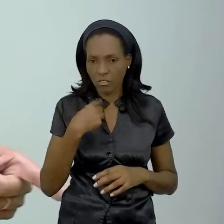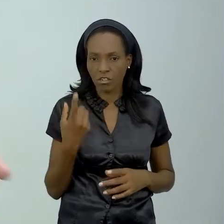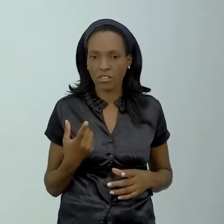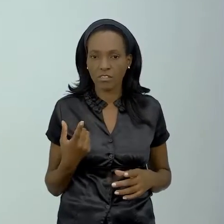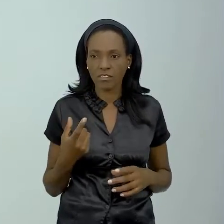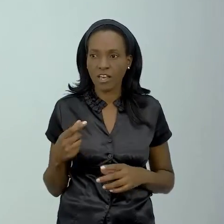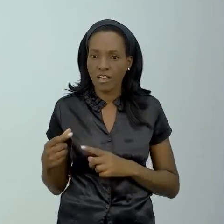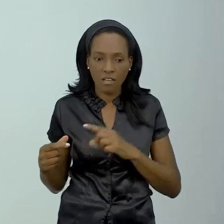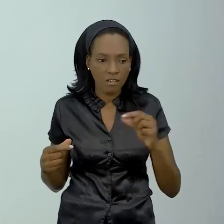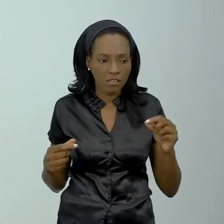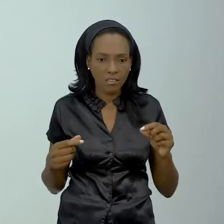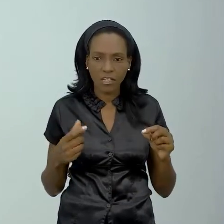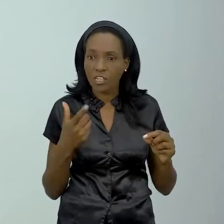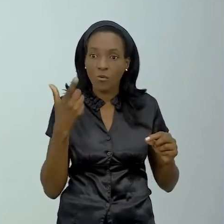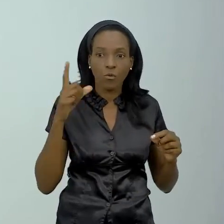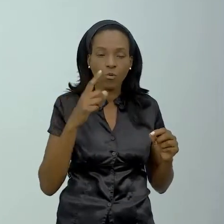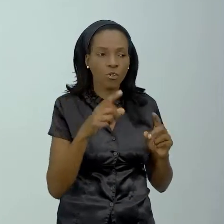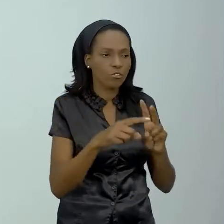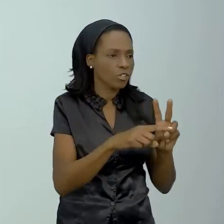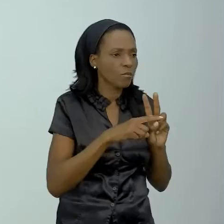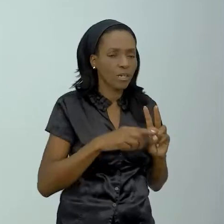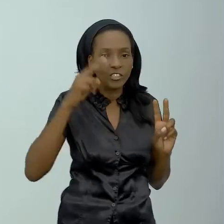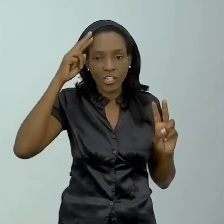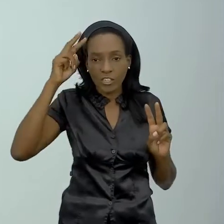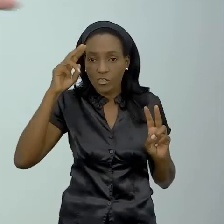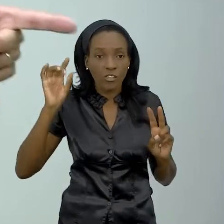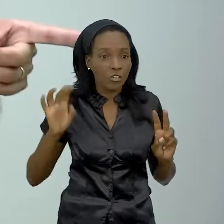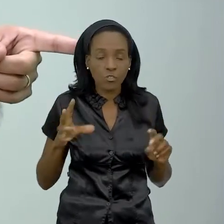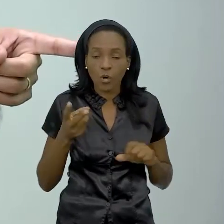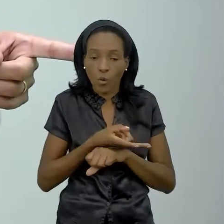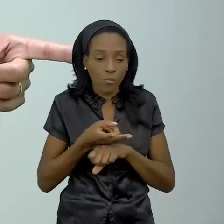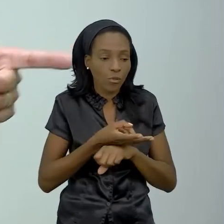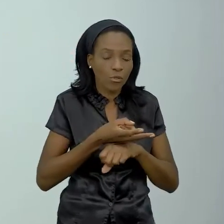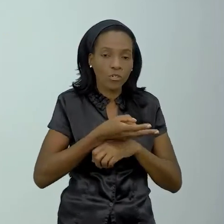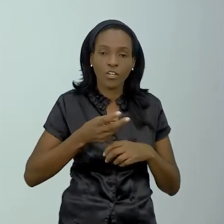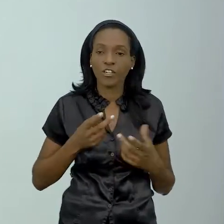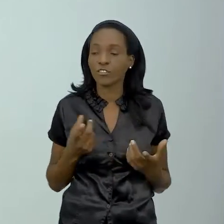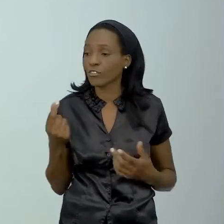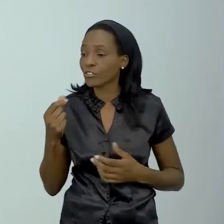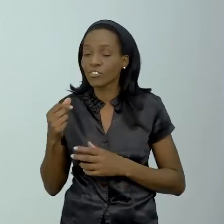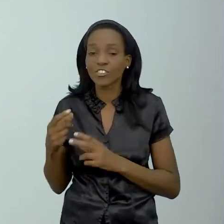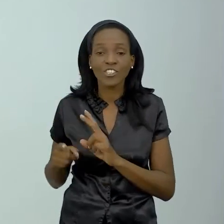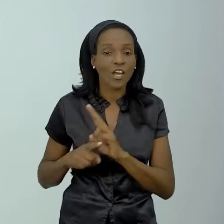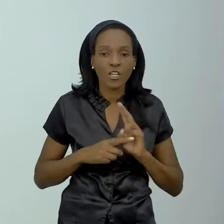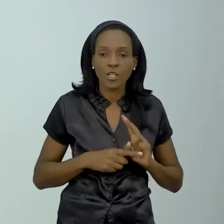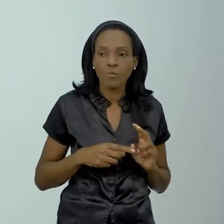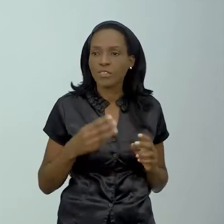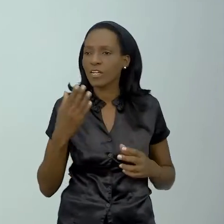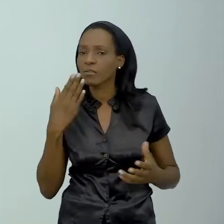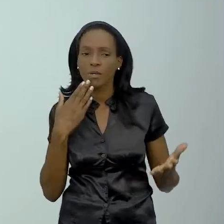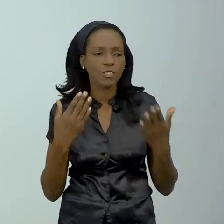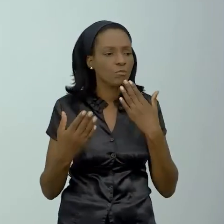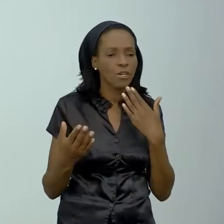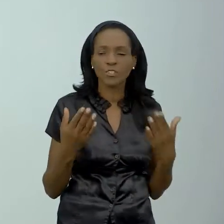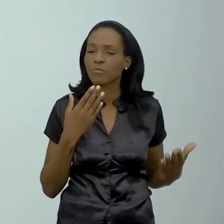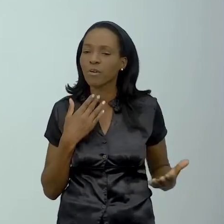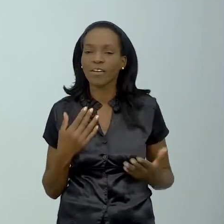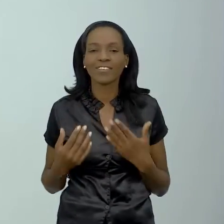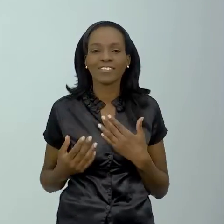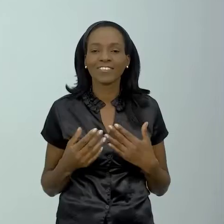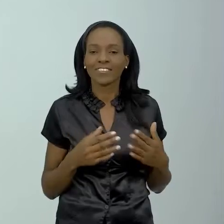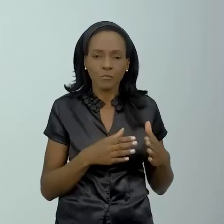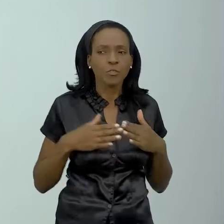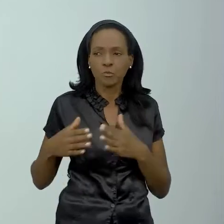empréstimo. E a história é essa, ele é apenas indo atrás de um cara pedindo emprestado, de outro pedindo emprestado. Tem coisa mais trivial que